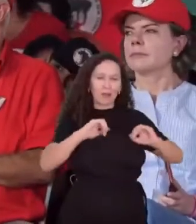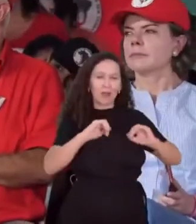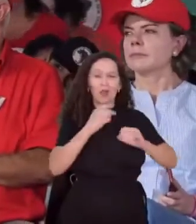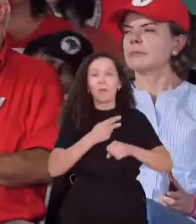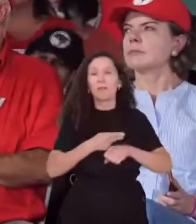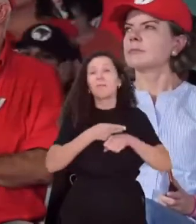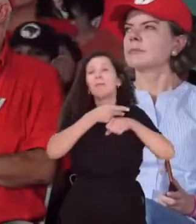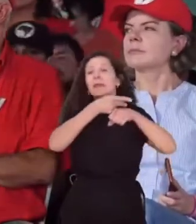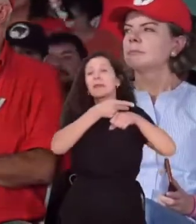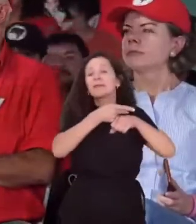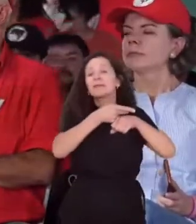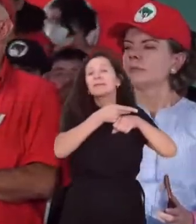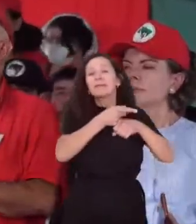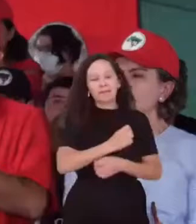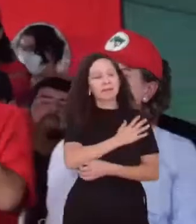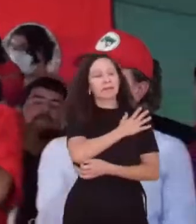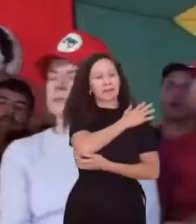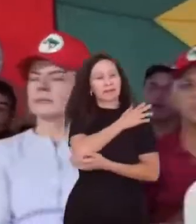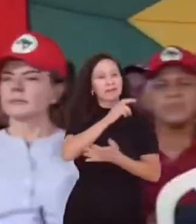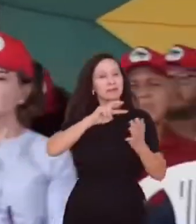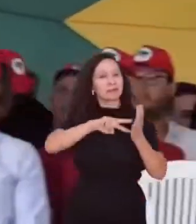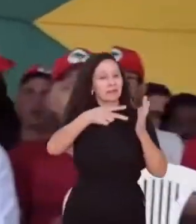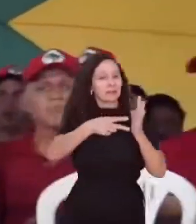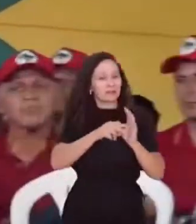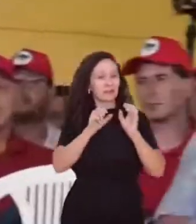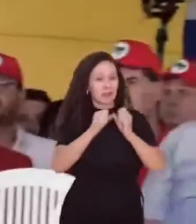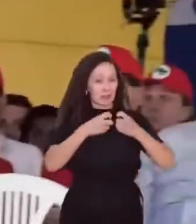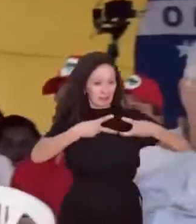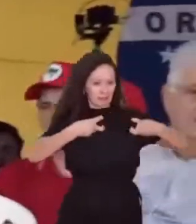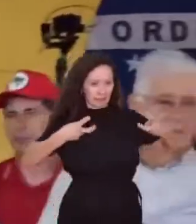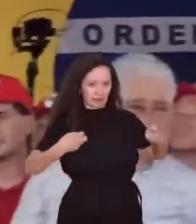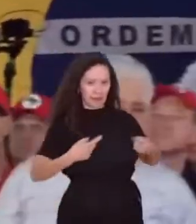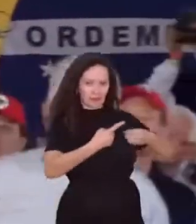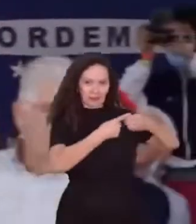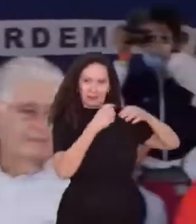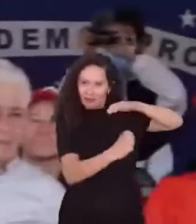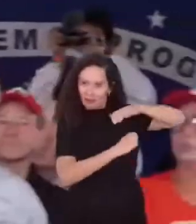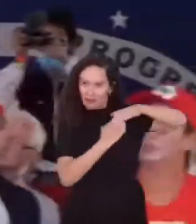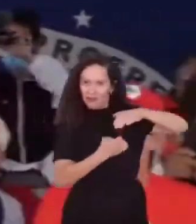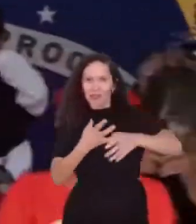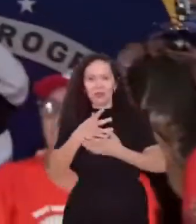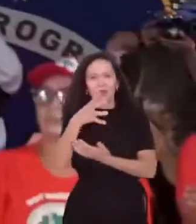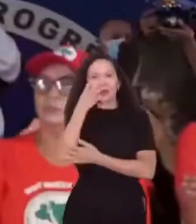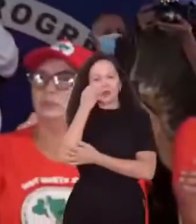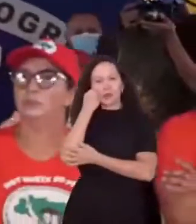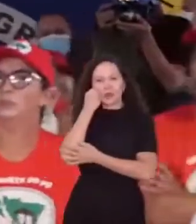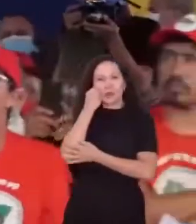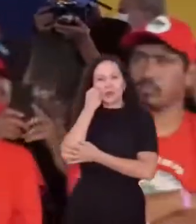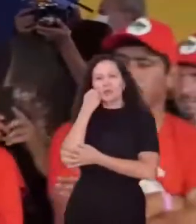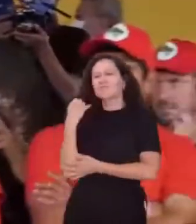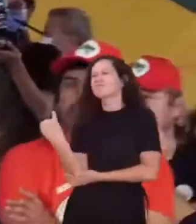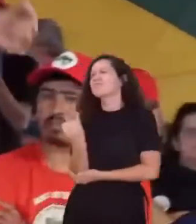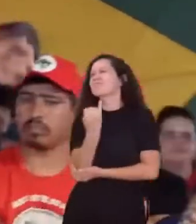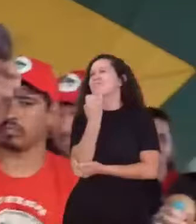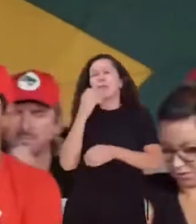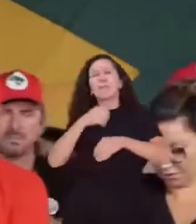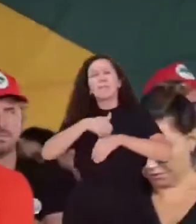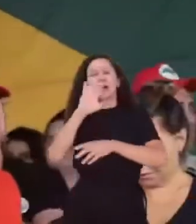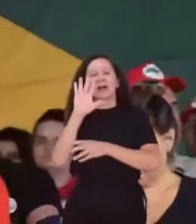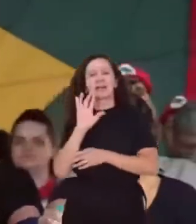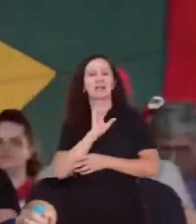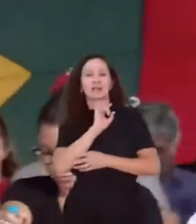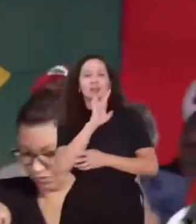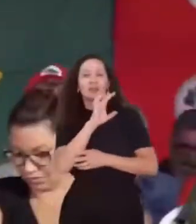Ou seja, então a Petrobras ela está tendo lucro exorbitante, não para investir em